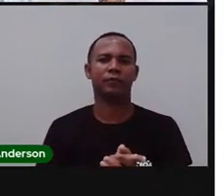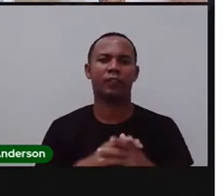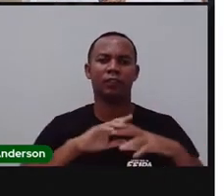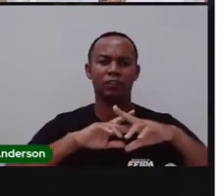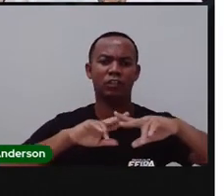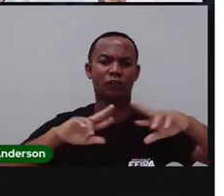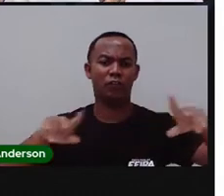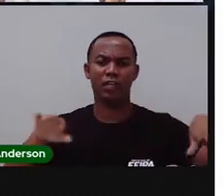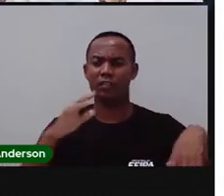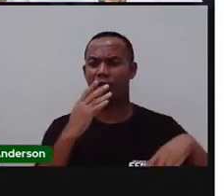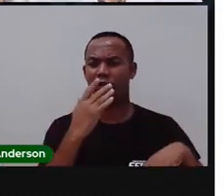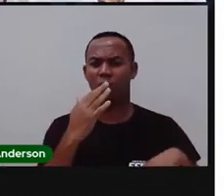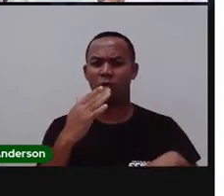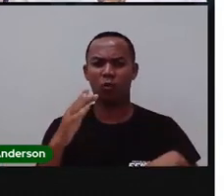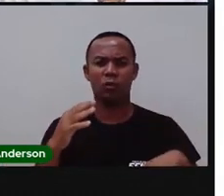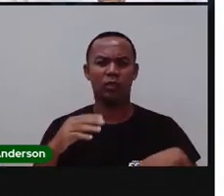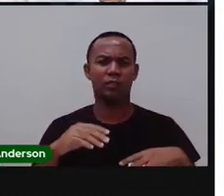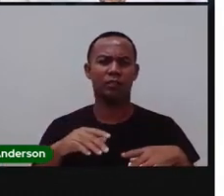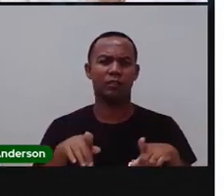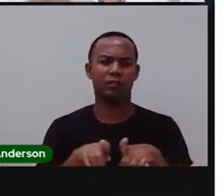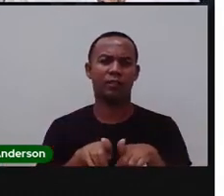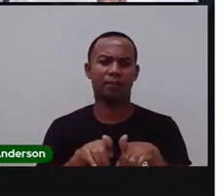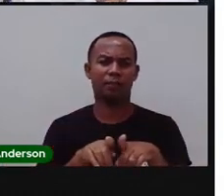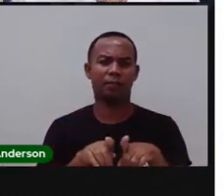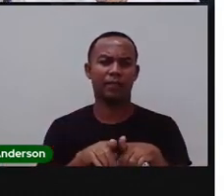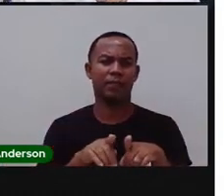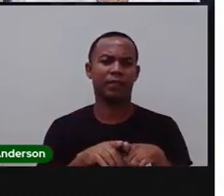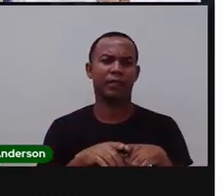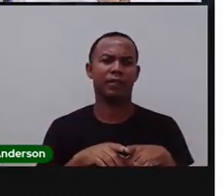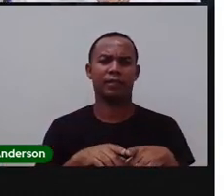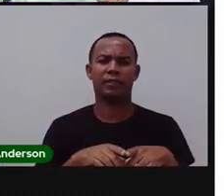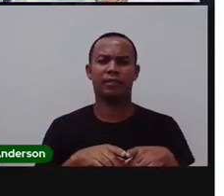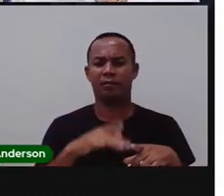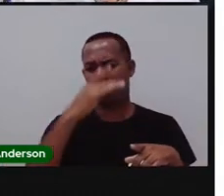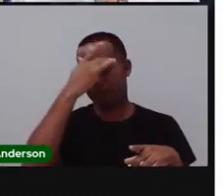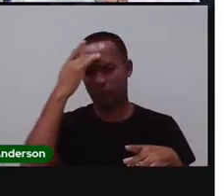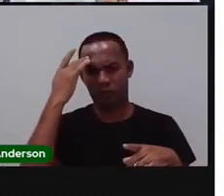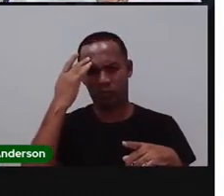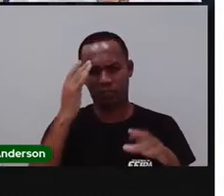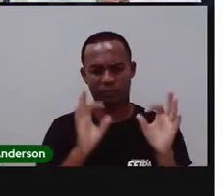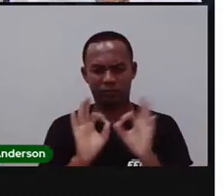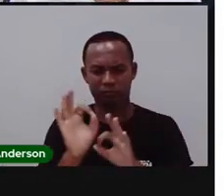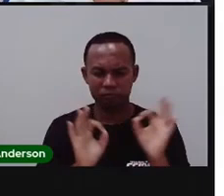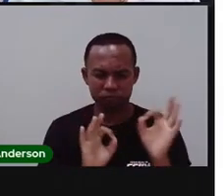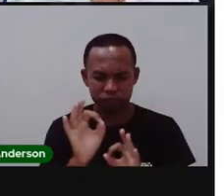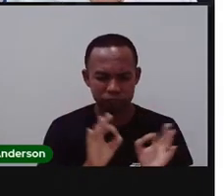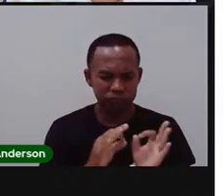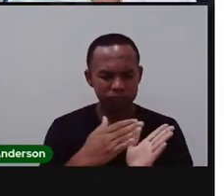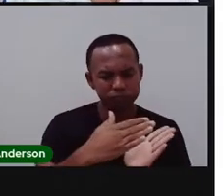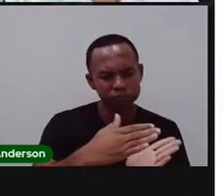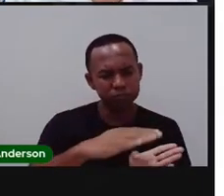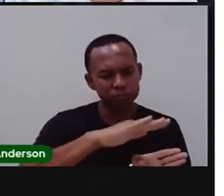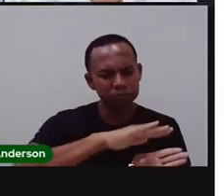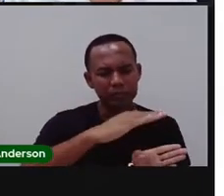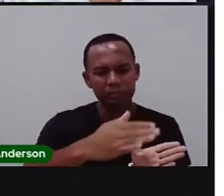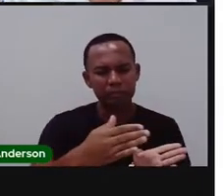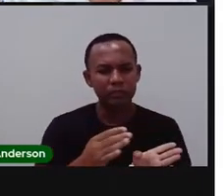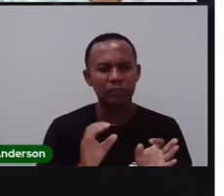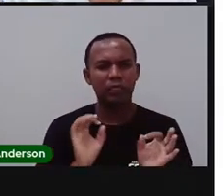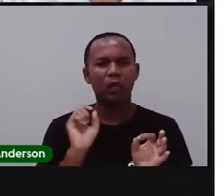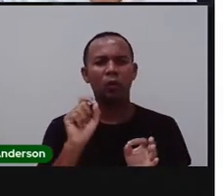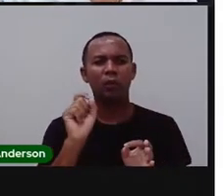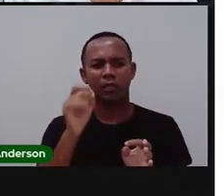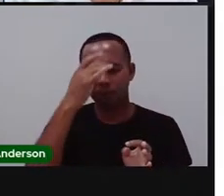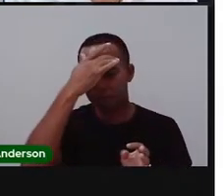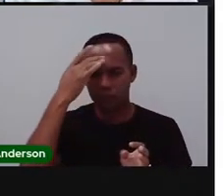as cores dos produtos, as cores das barracas, às vezes é improvisado. Por que é improvisado? Porque às vezes aquele